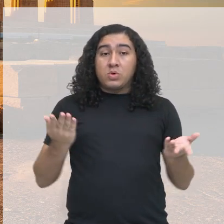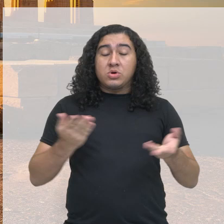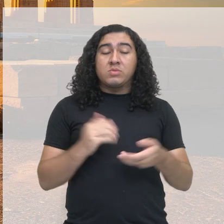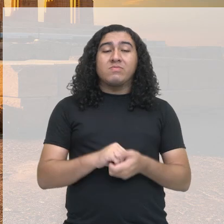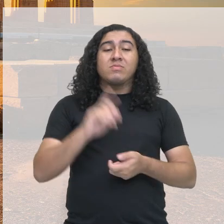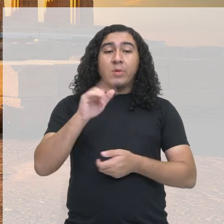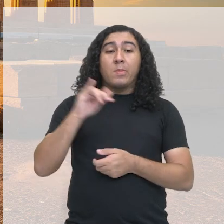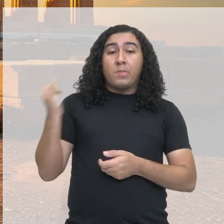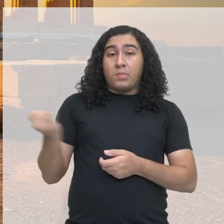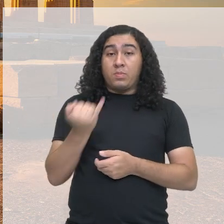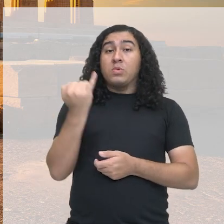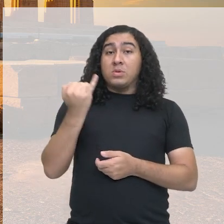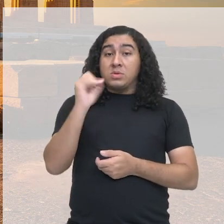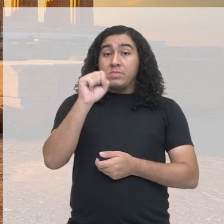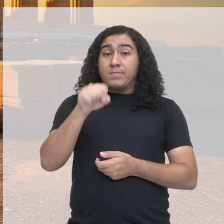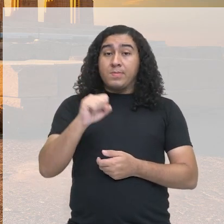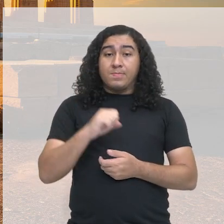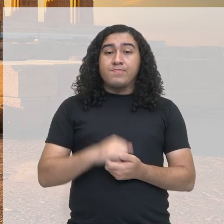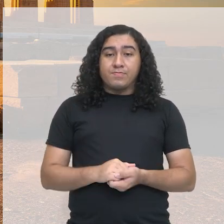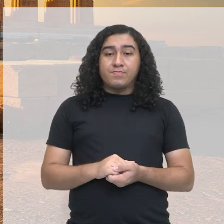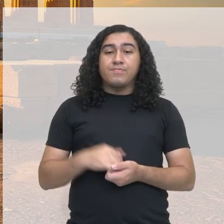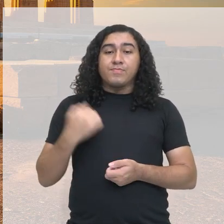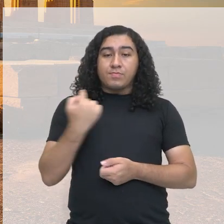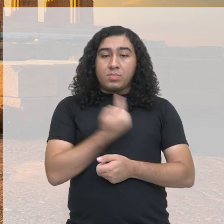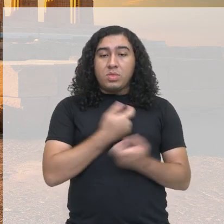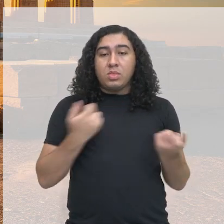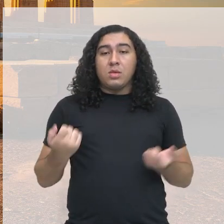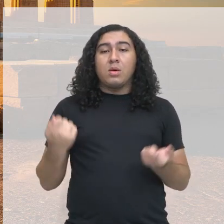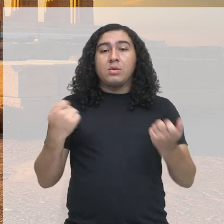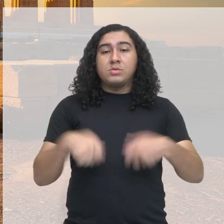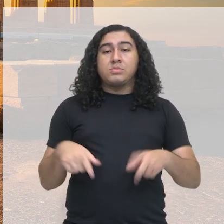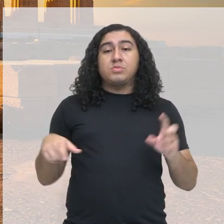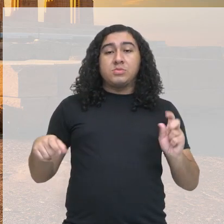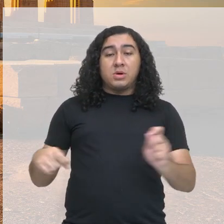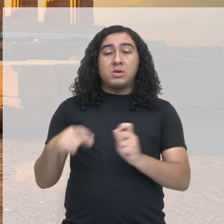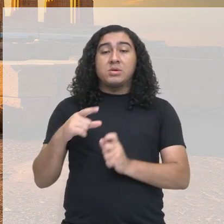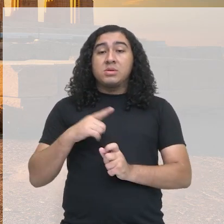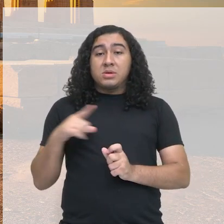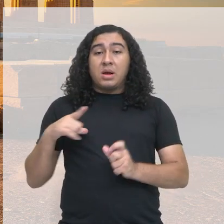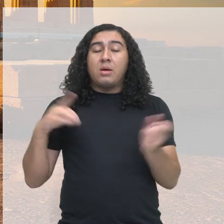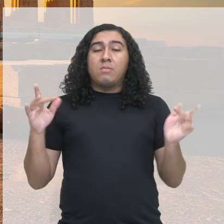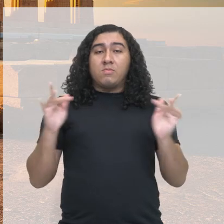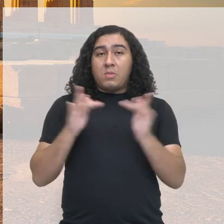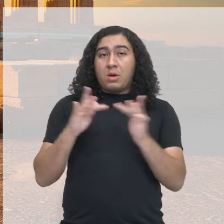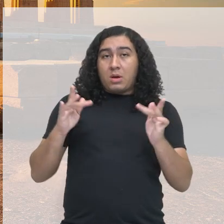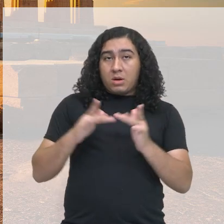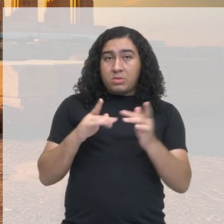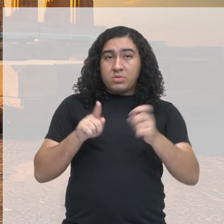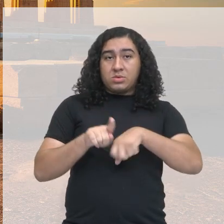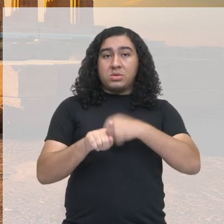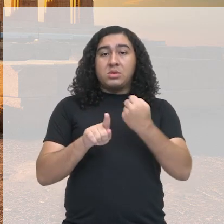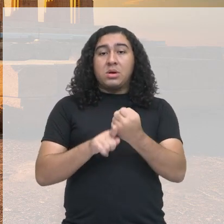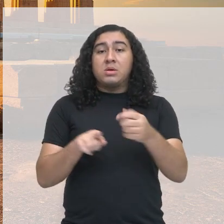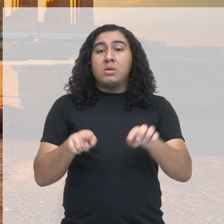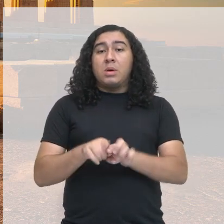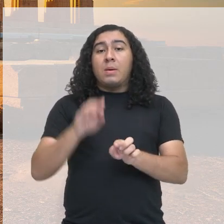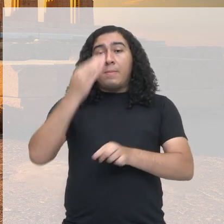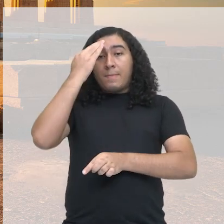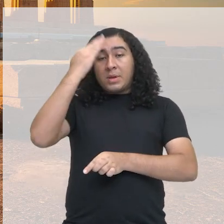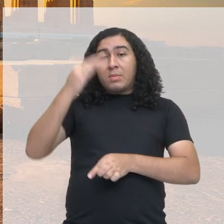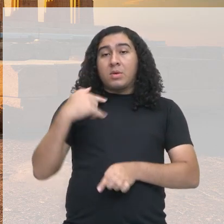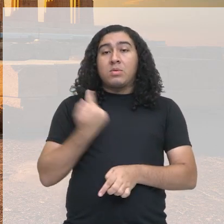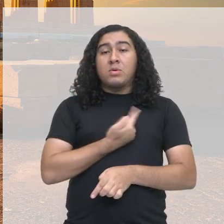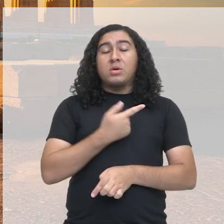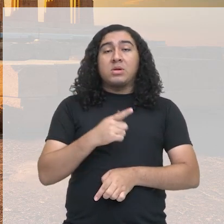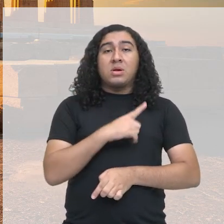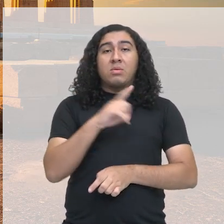extremamente importante, né? Para que a gente possa conviver nessa sociedade e principalmente nos tornar um